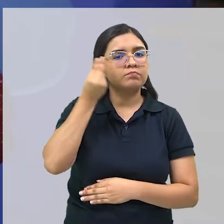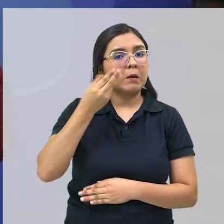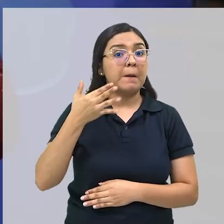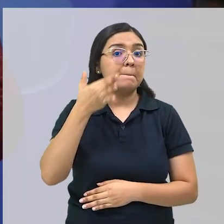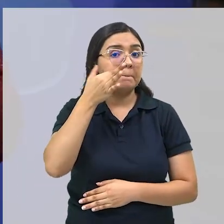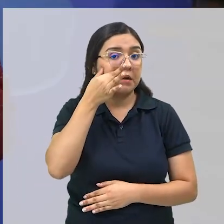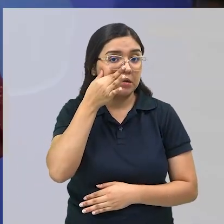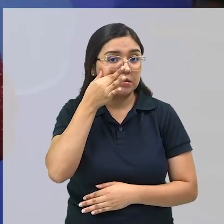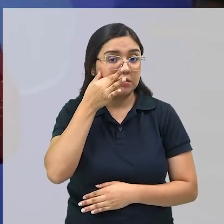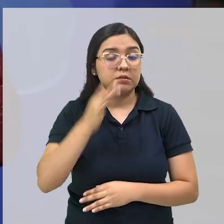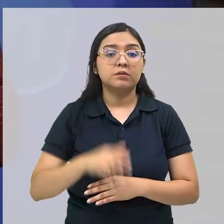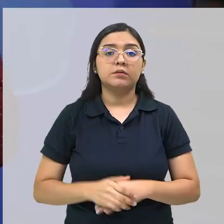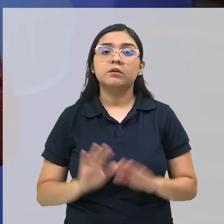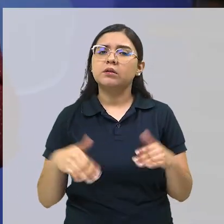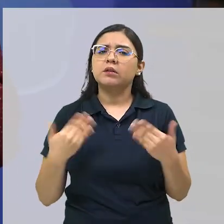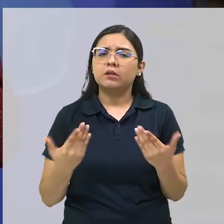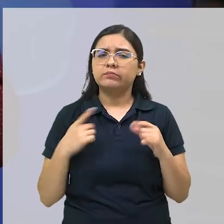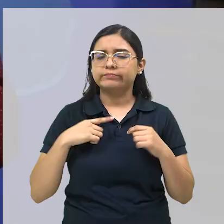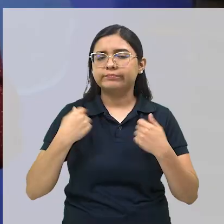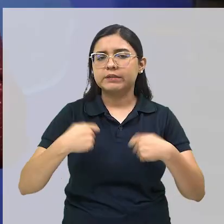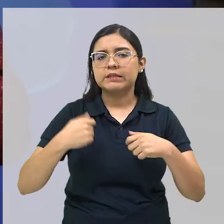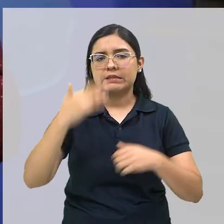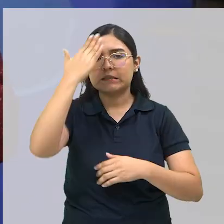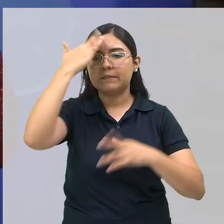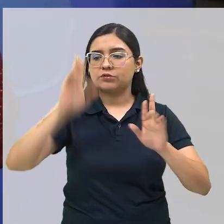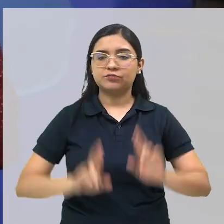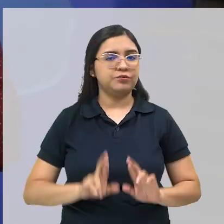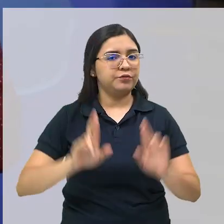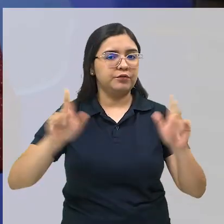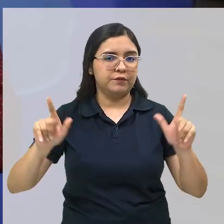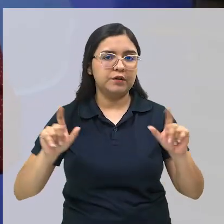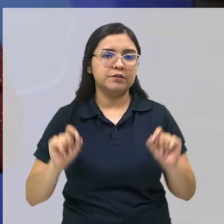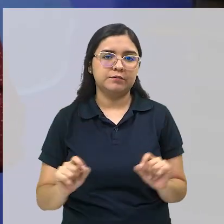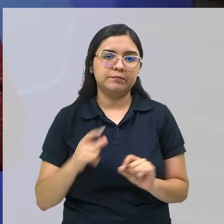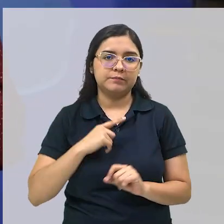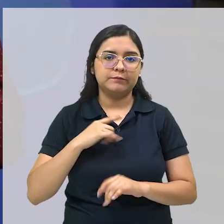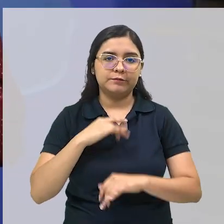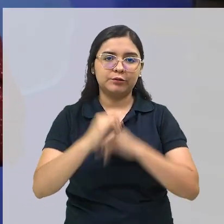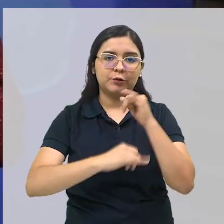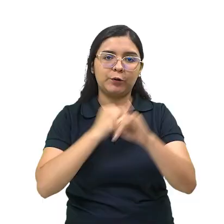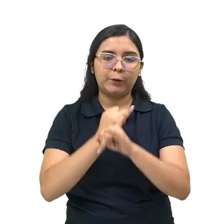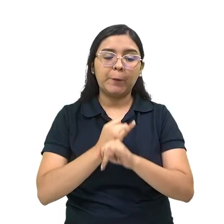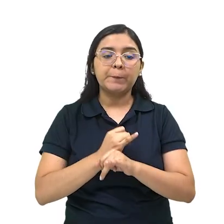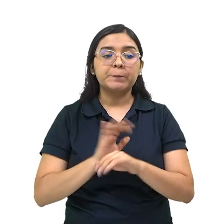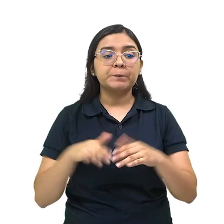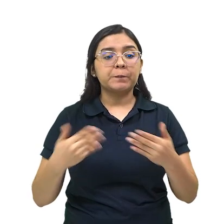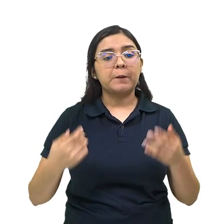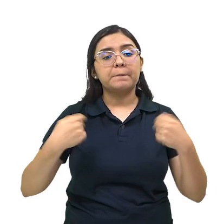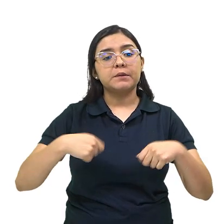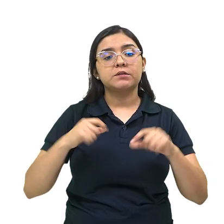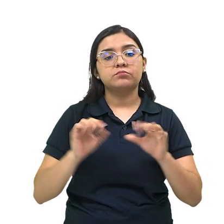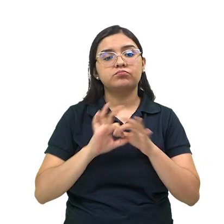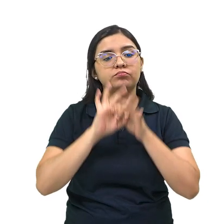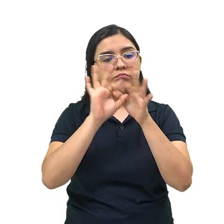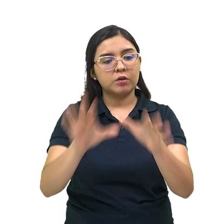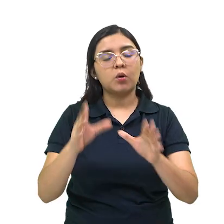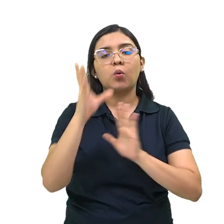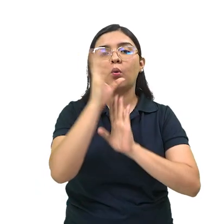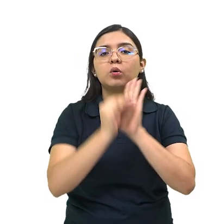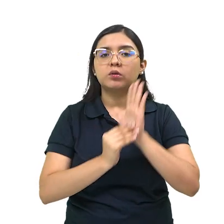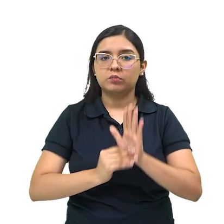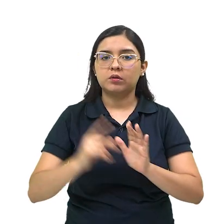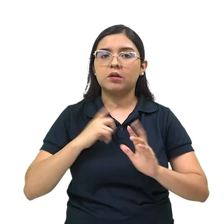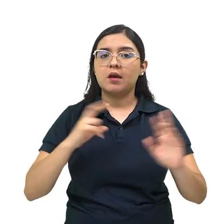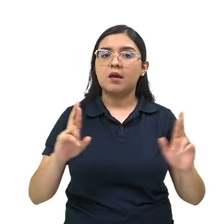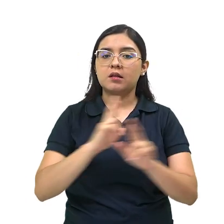comunhão. Então, a gente tem que saber distinguir bem isso para a gente colocar no formato digital. Eu preciso disponibilizar conteúdos que tenham